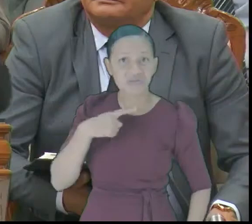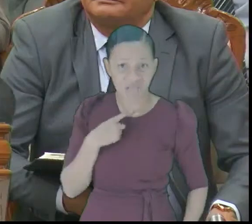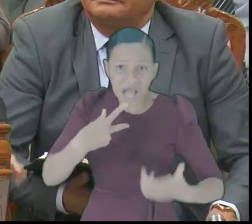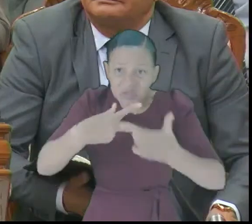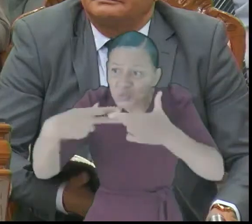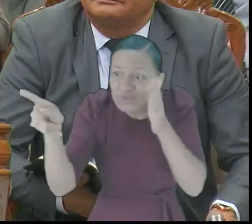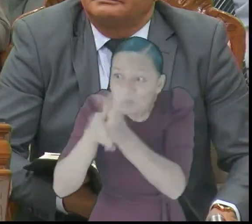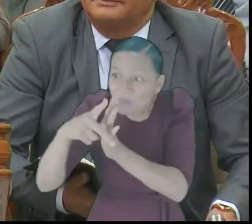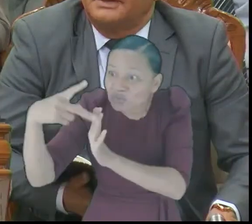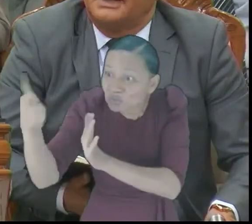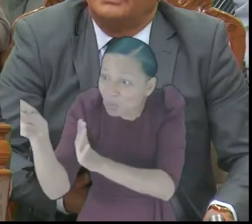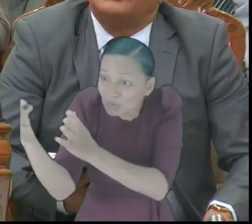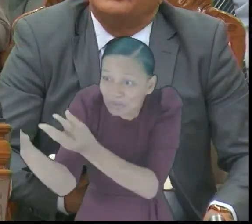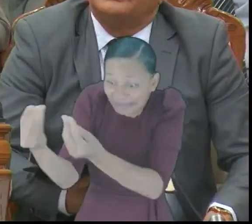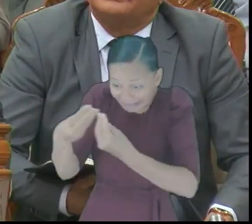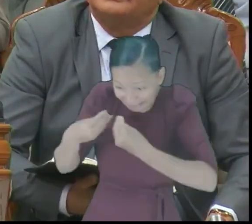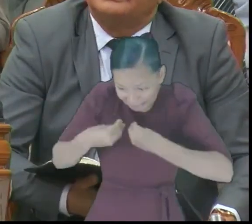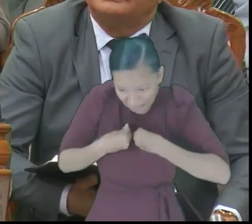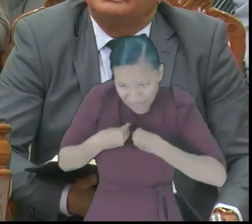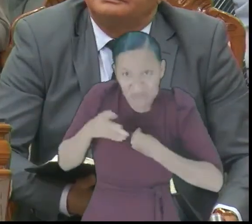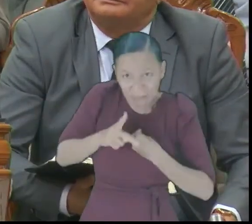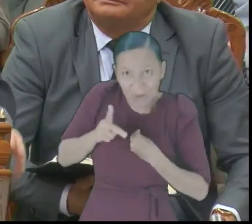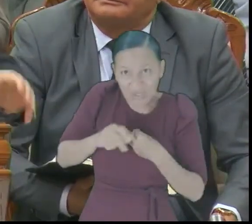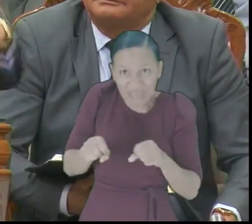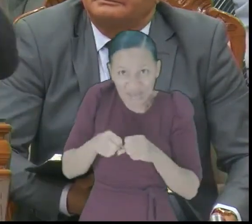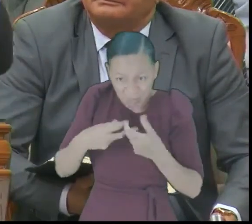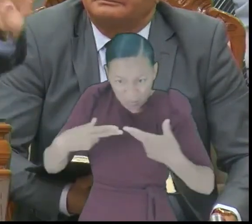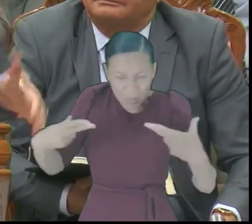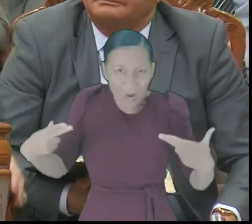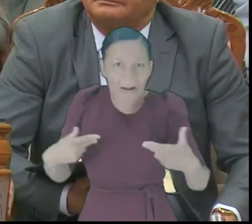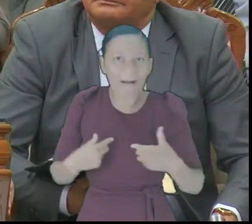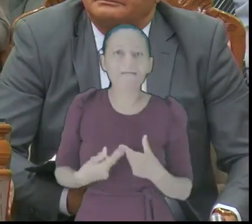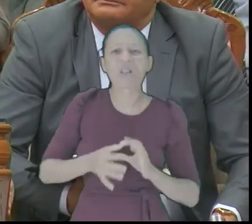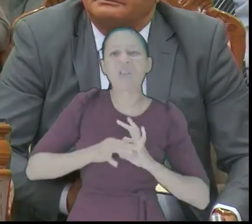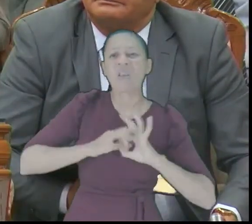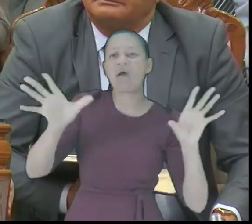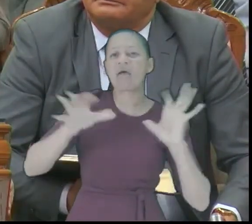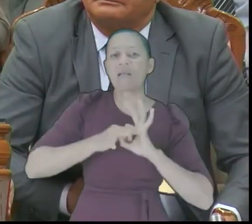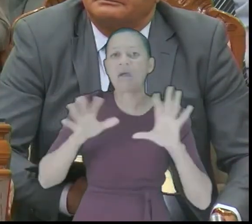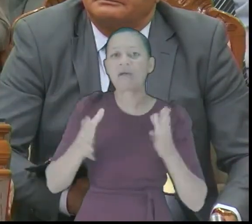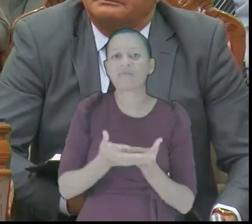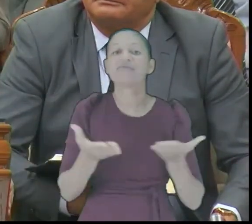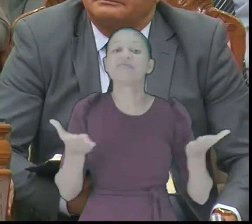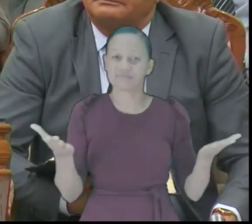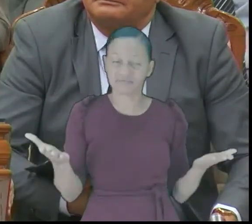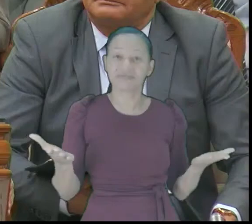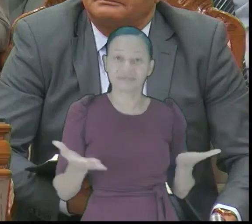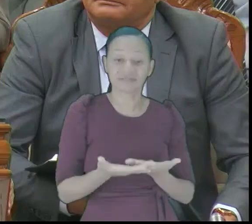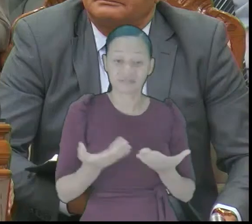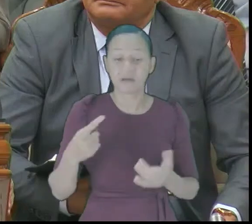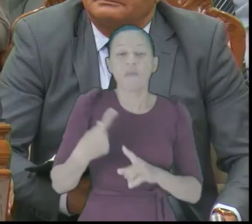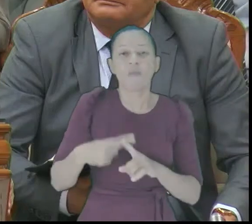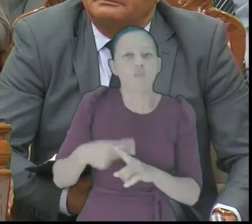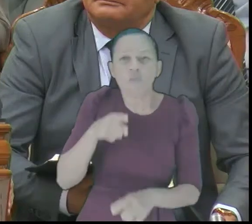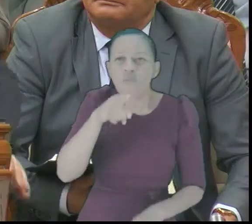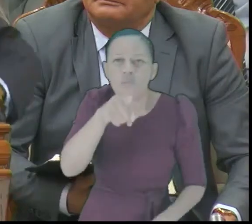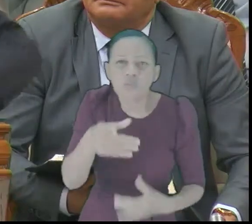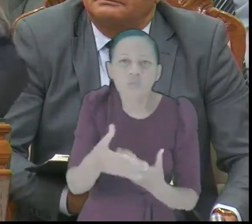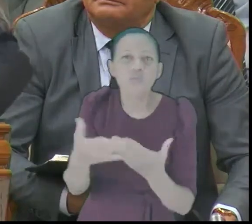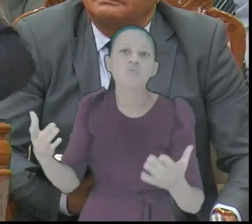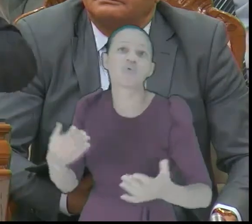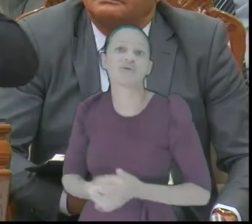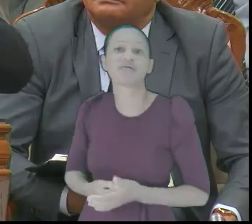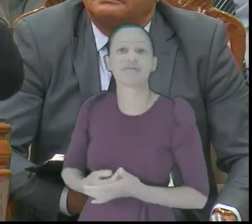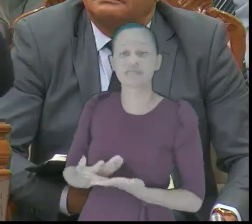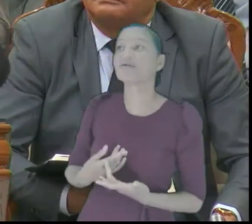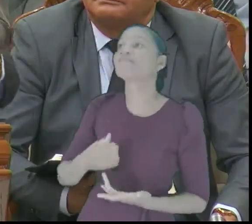as coisas dos outros? Por que é que você não se entrega à devassidão? Por que é que você não